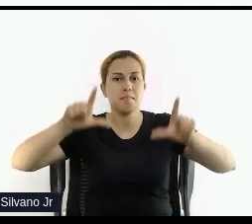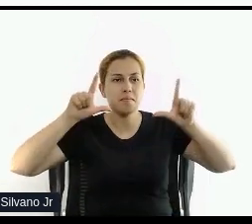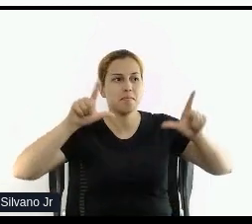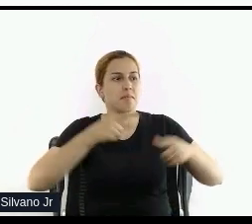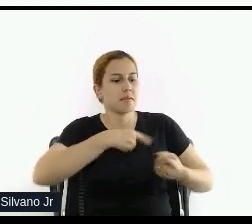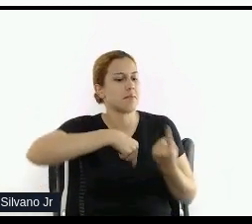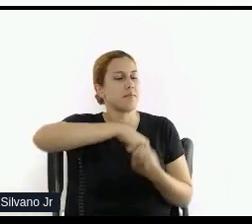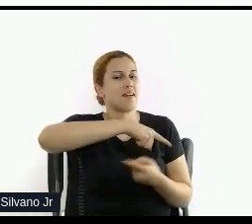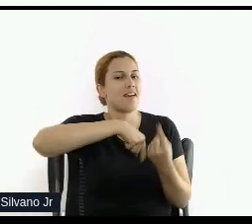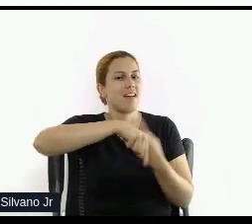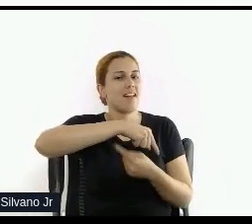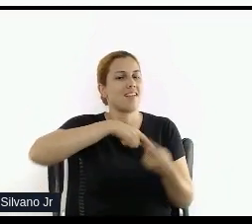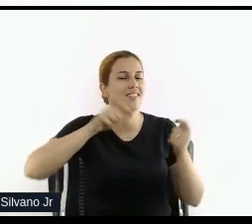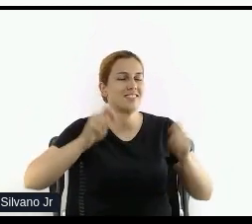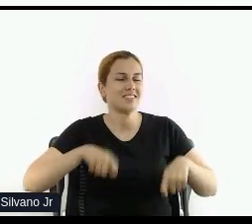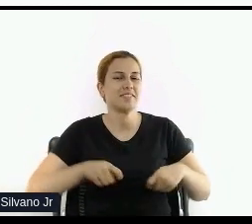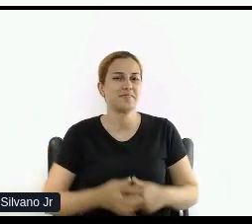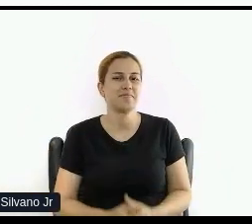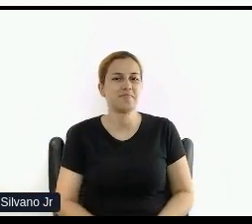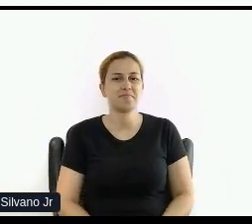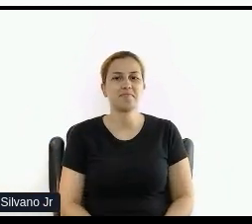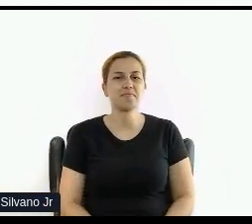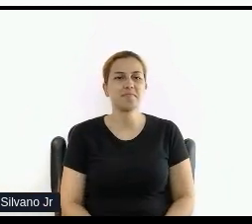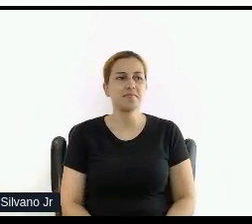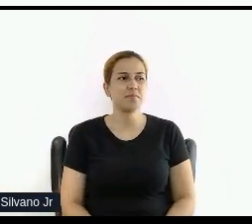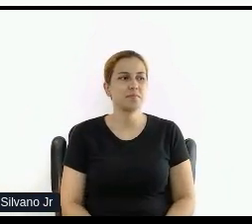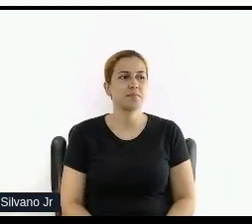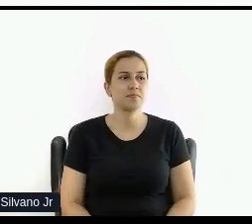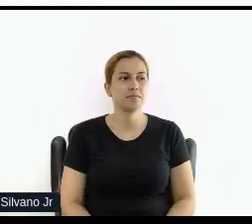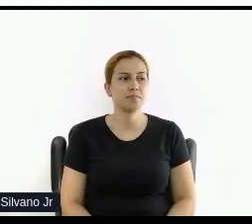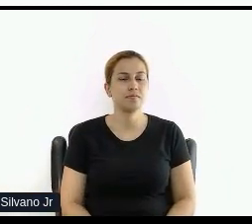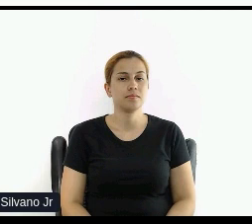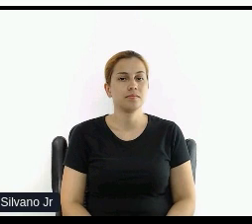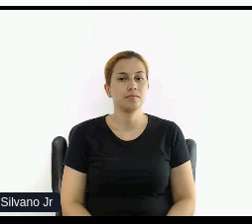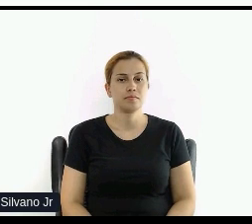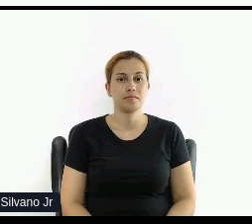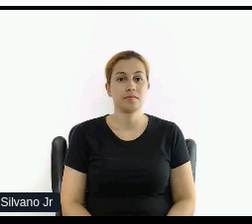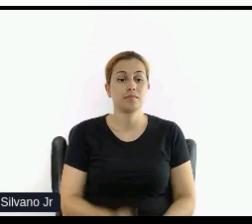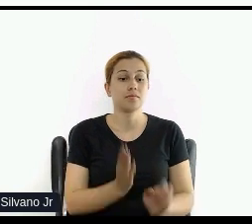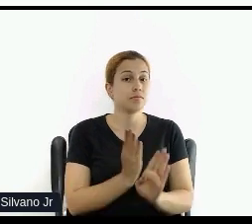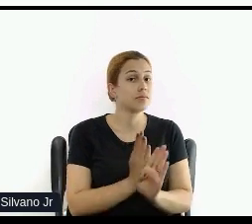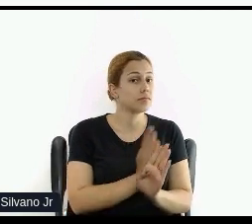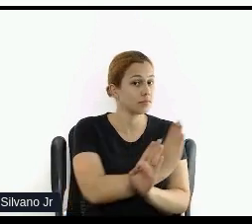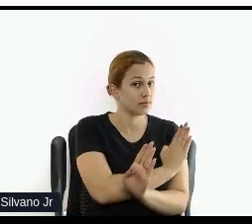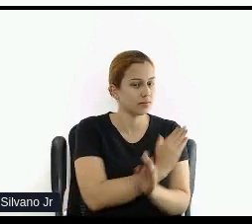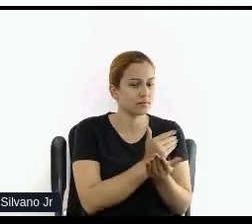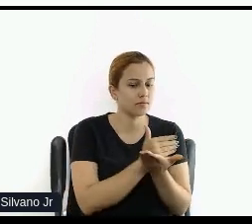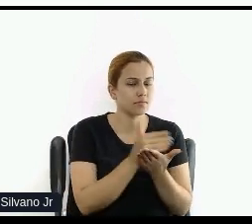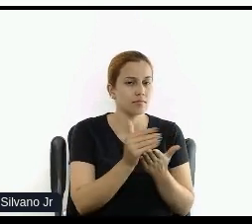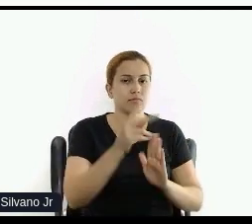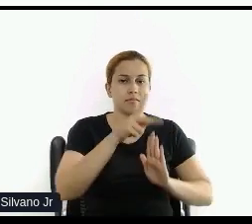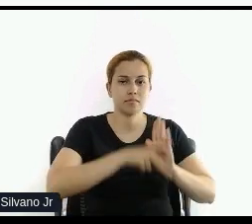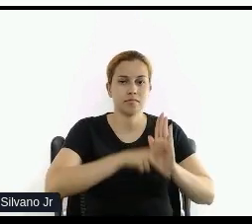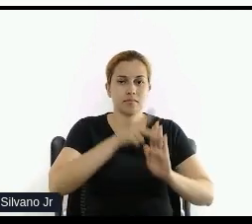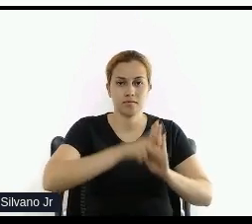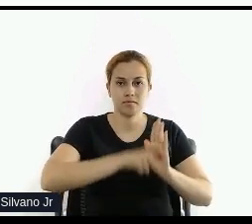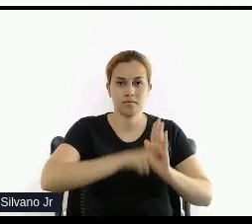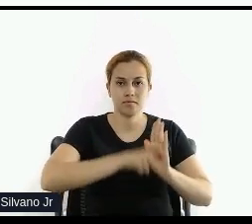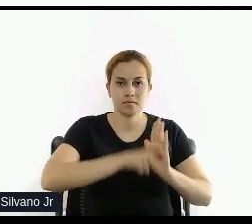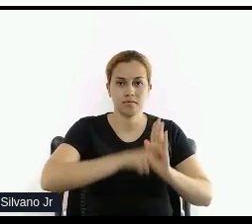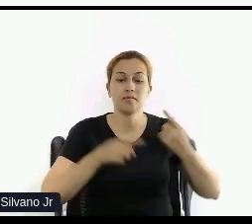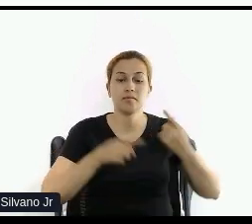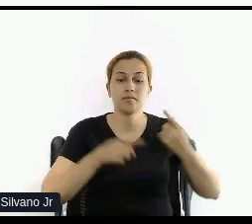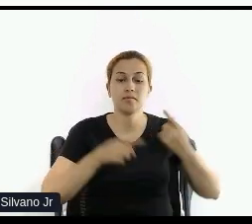aspectos, né? Então, vamos lá, pessoal. Antes de tudo, antes de eu começar qualquer projeto desse tipo, né, eu tenho que criar